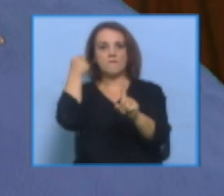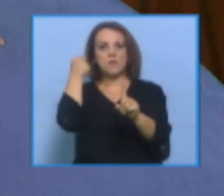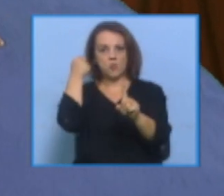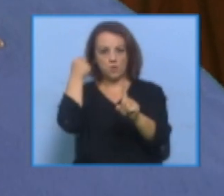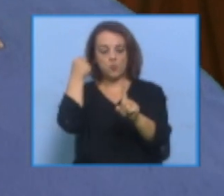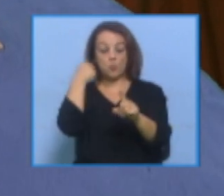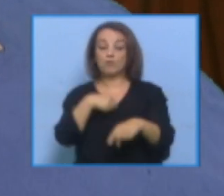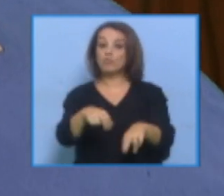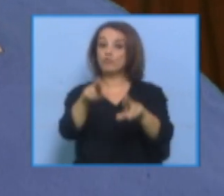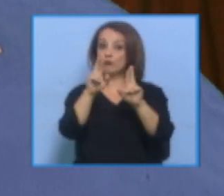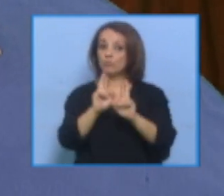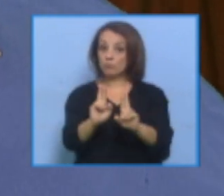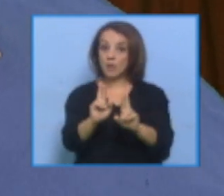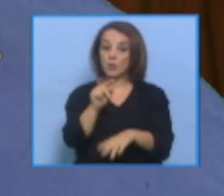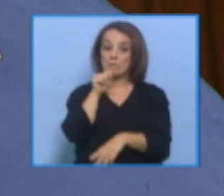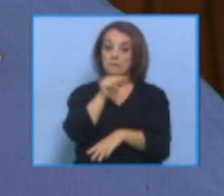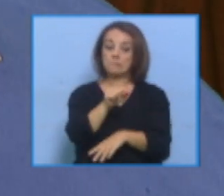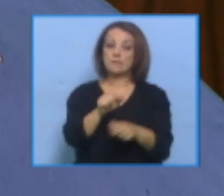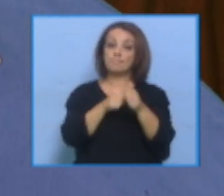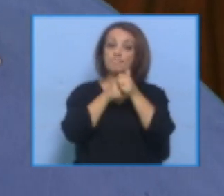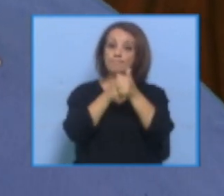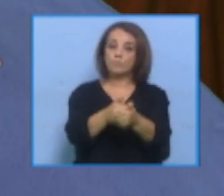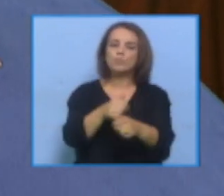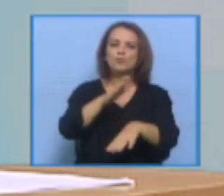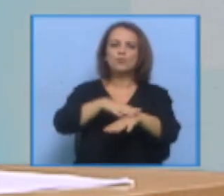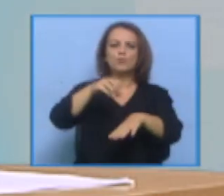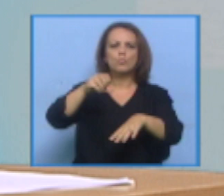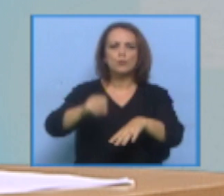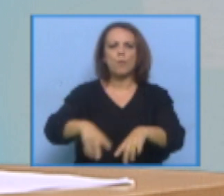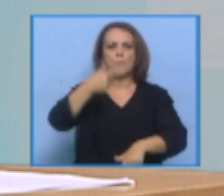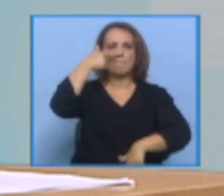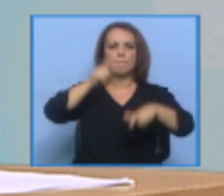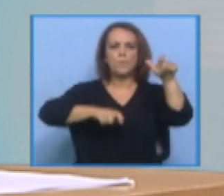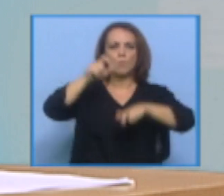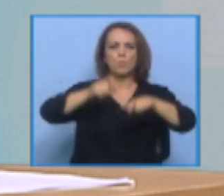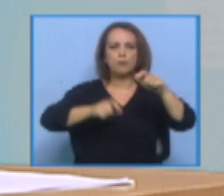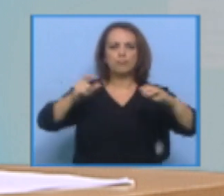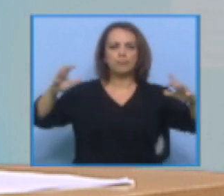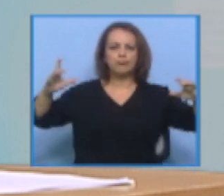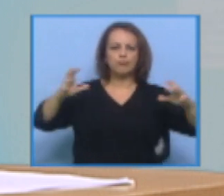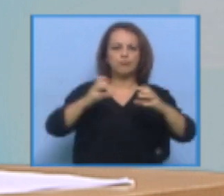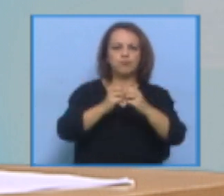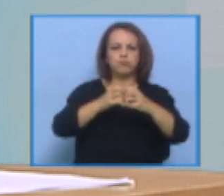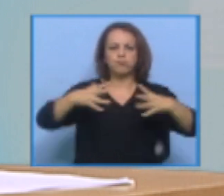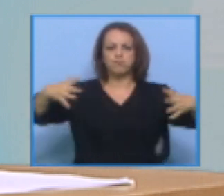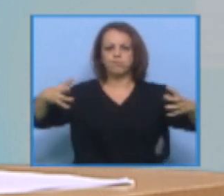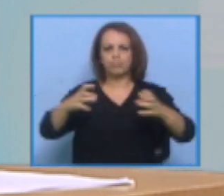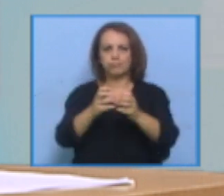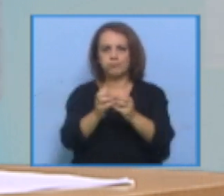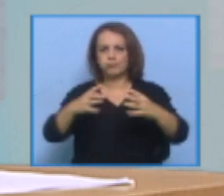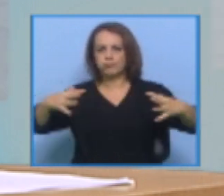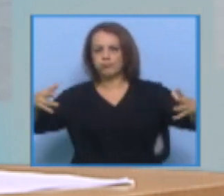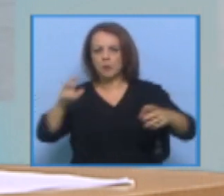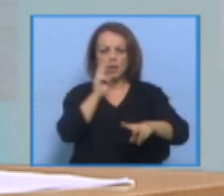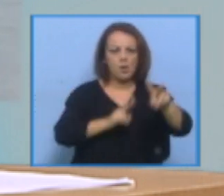contempladas também aquilo que são as alterações demográficas esperadas e também há uma preocupação, digamos, de